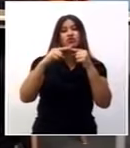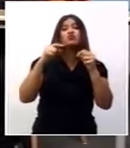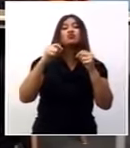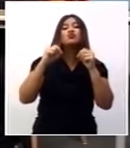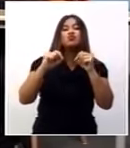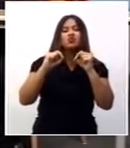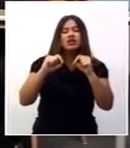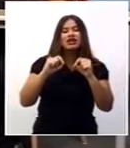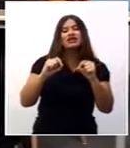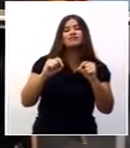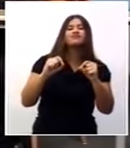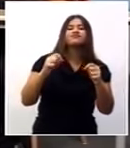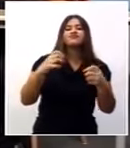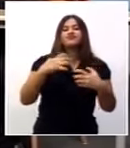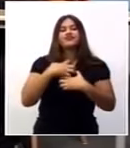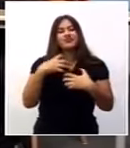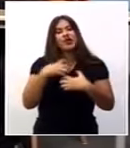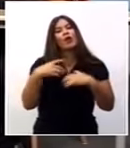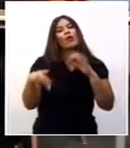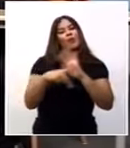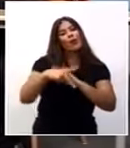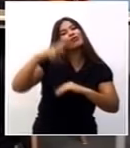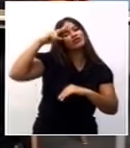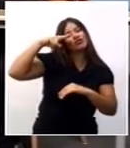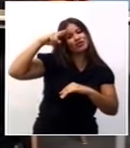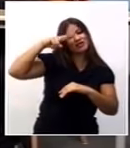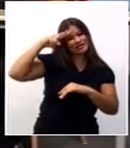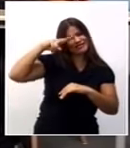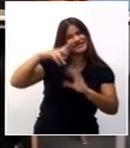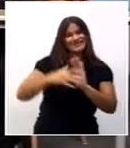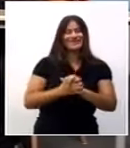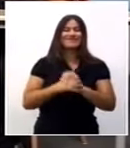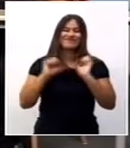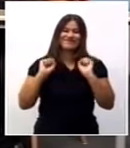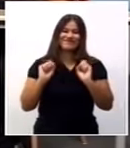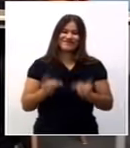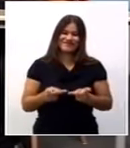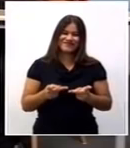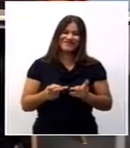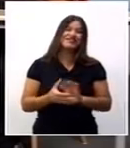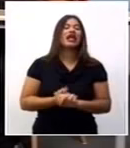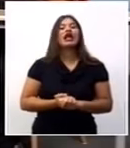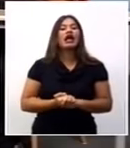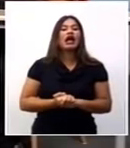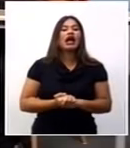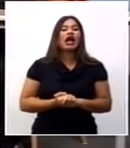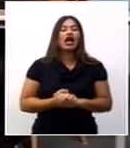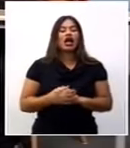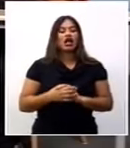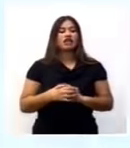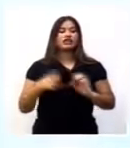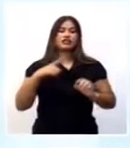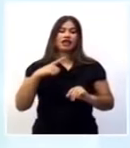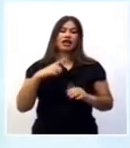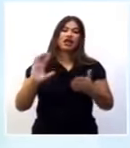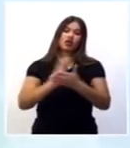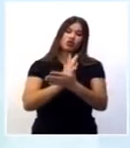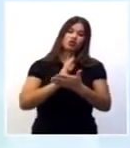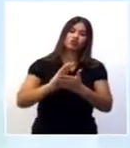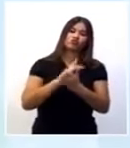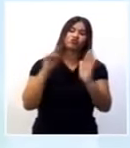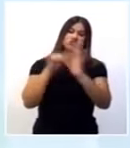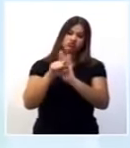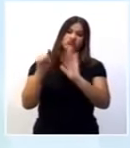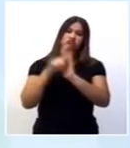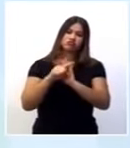Essas questões que nós fazemos às fontes históricas, ok? Eu coloquei aqui para vocês verem algumas perguntas que a gente falaria